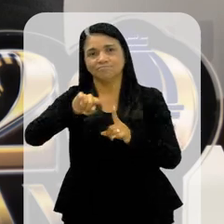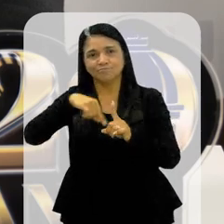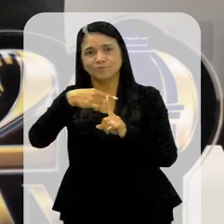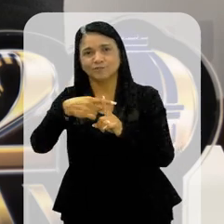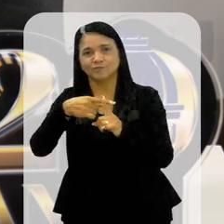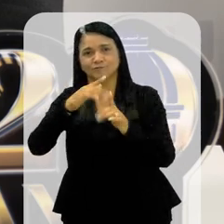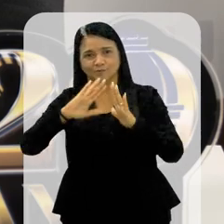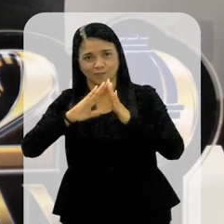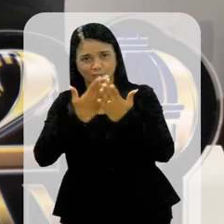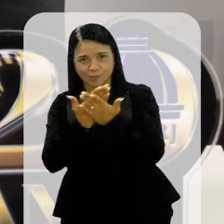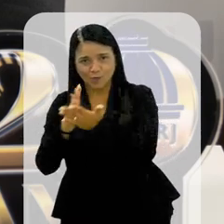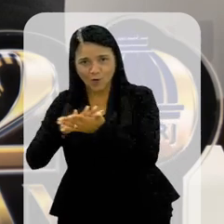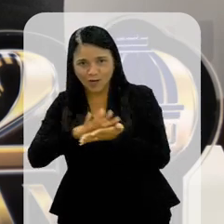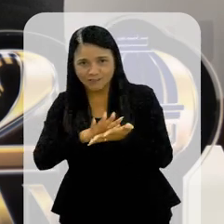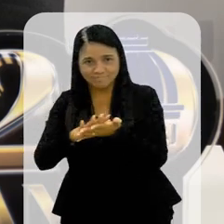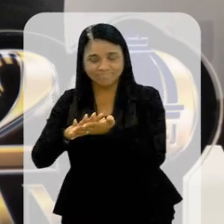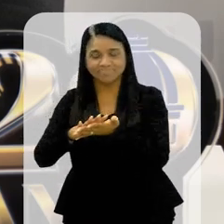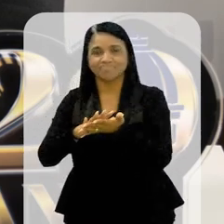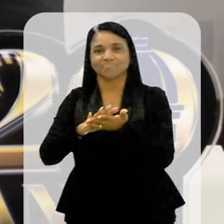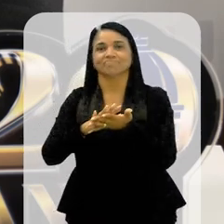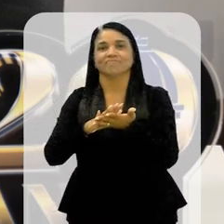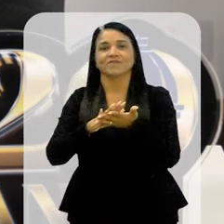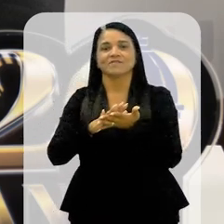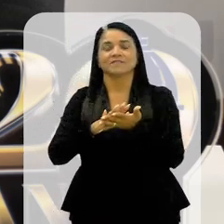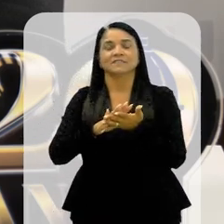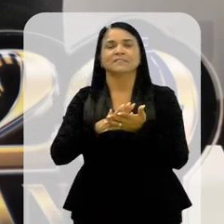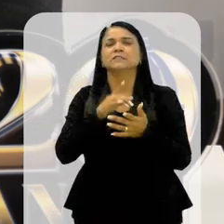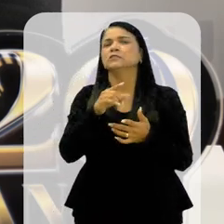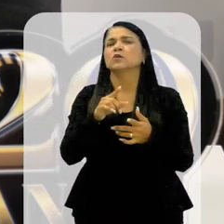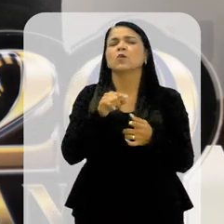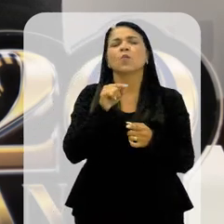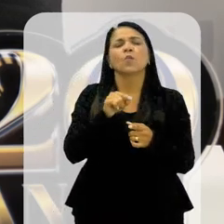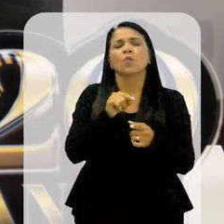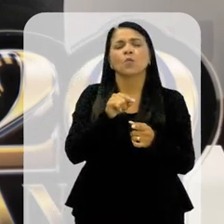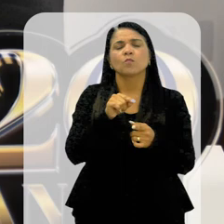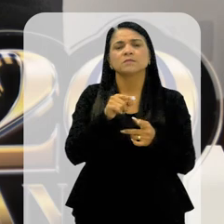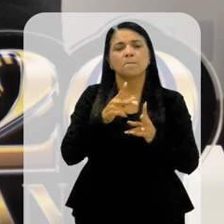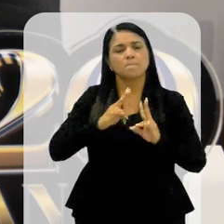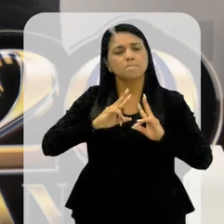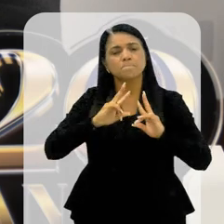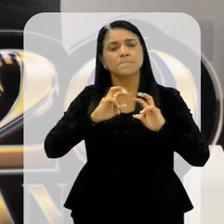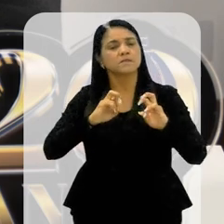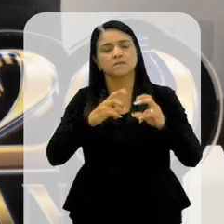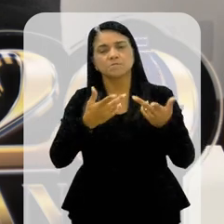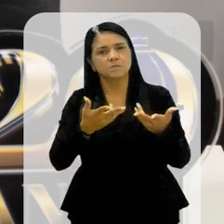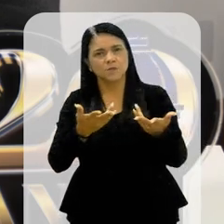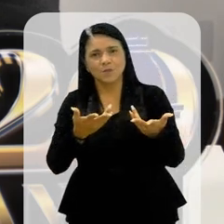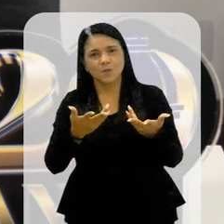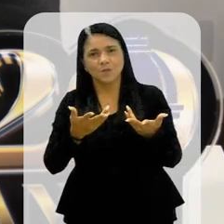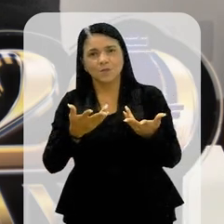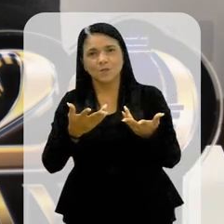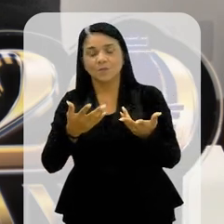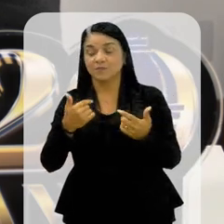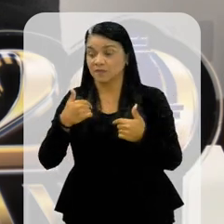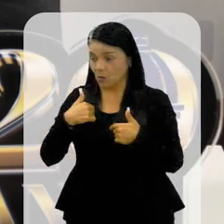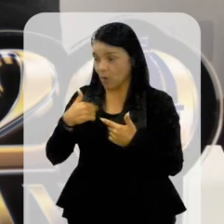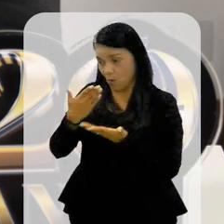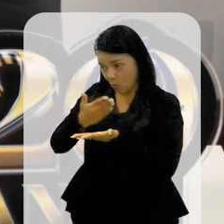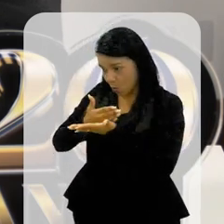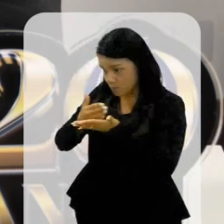escola, né? E Leandro já vem trazendo resultados aí há muito tempo. Quando que você teve essa percepção? Pô,